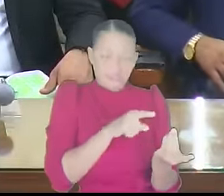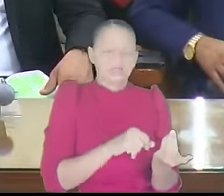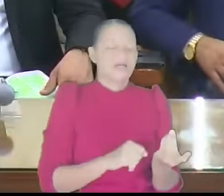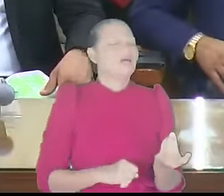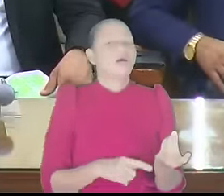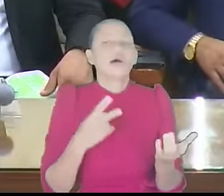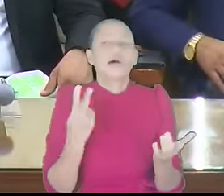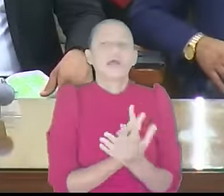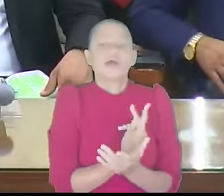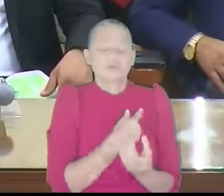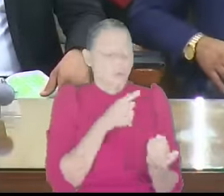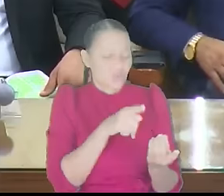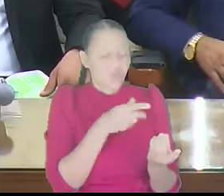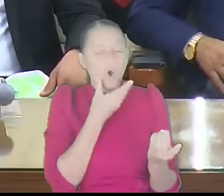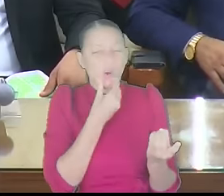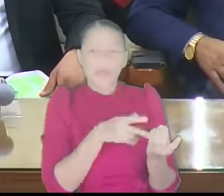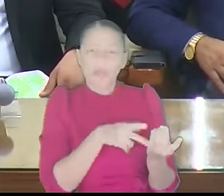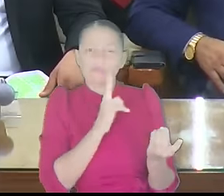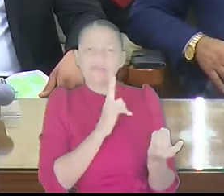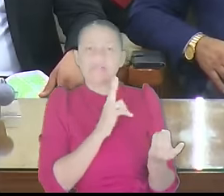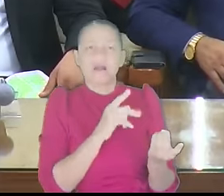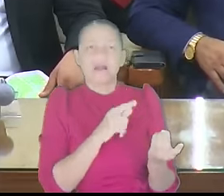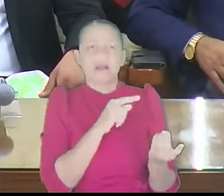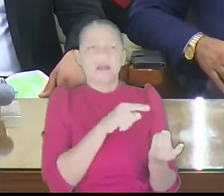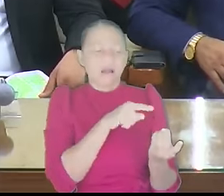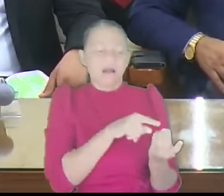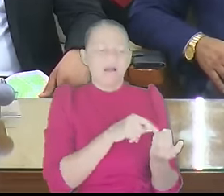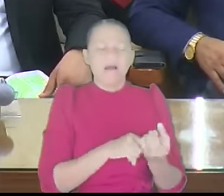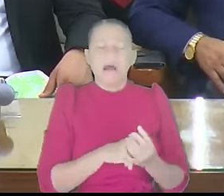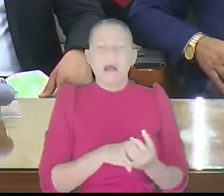com o eunuco? Antes de terminar a viagem.